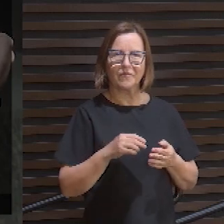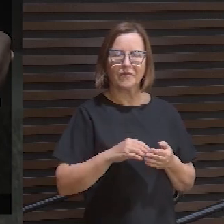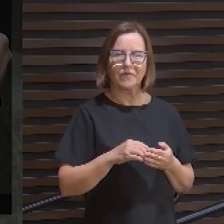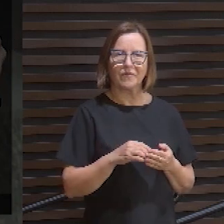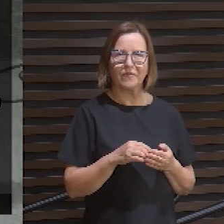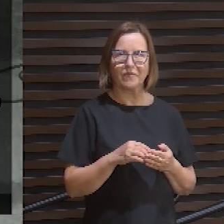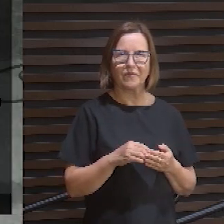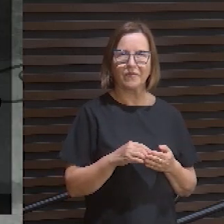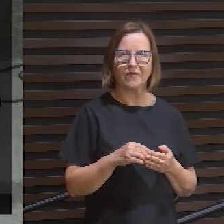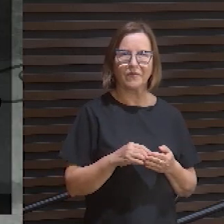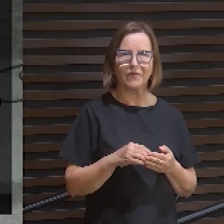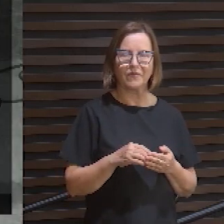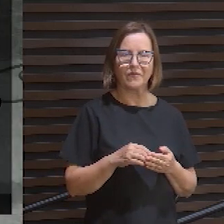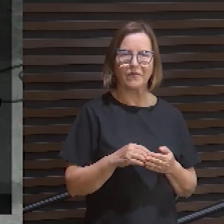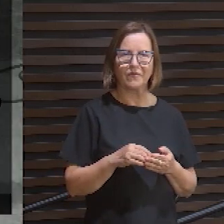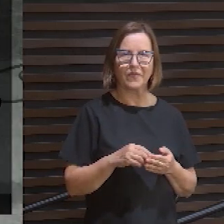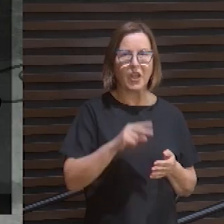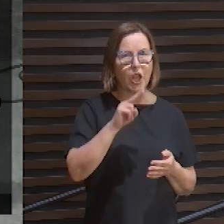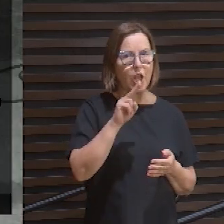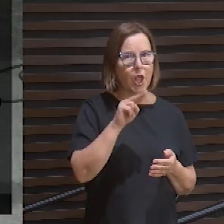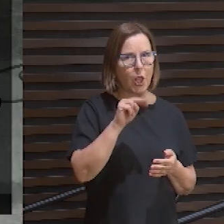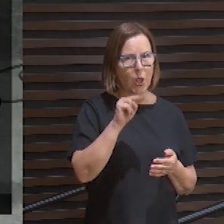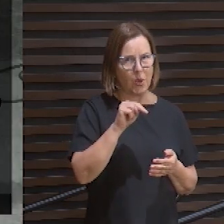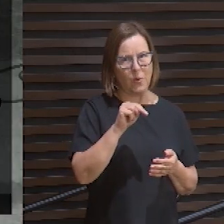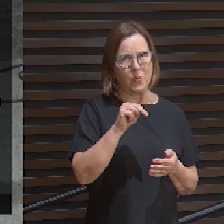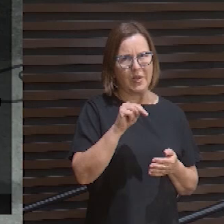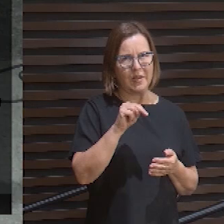tornar perfeitos os ofertantes,